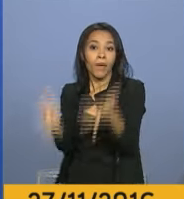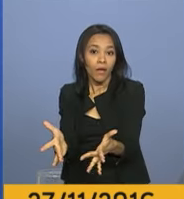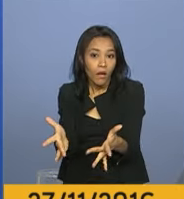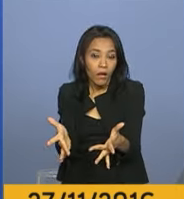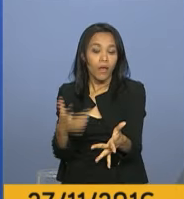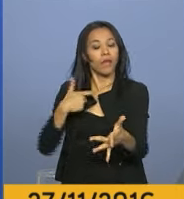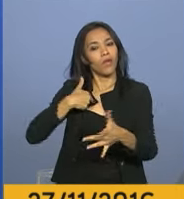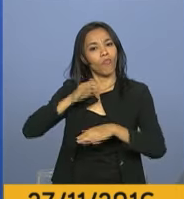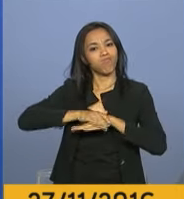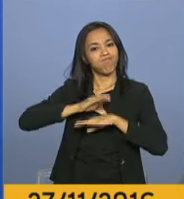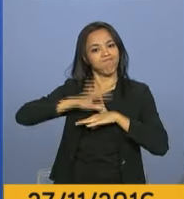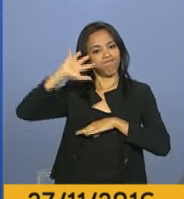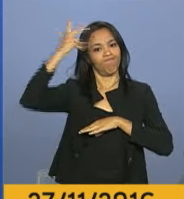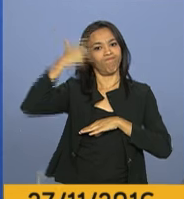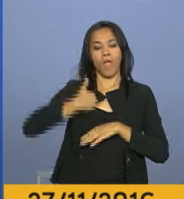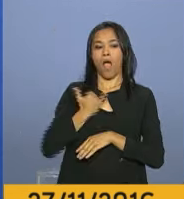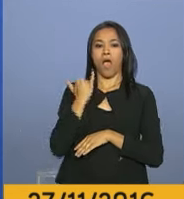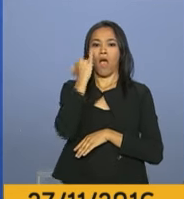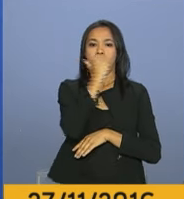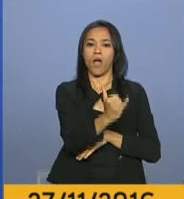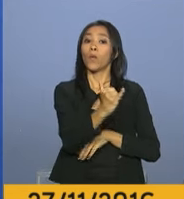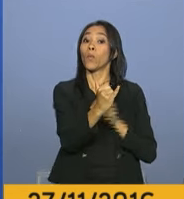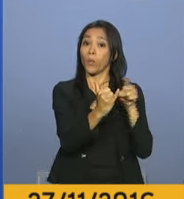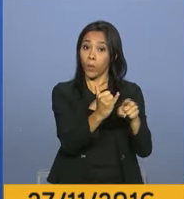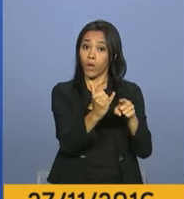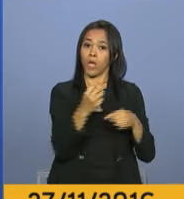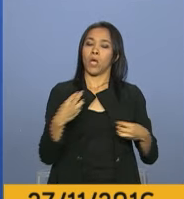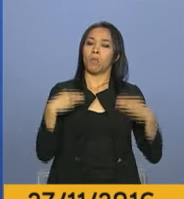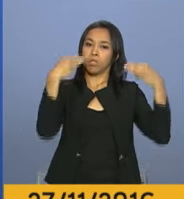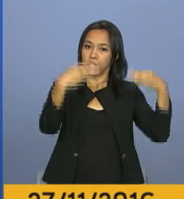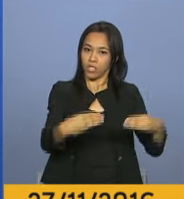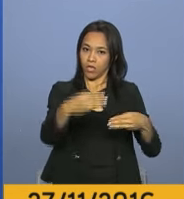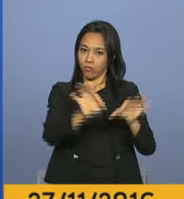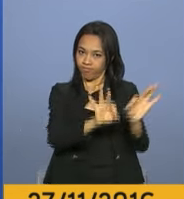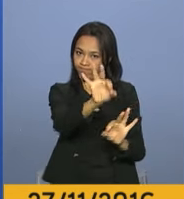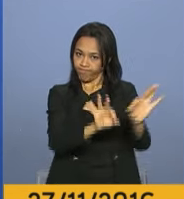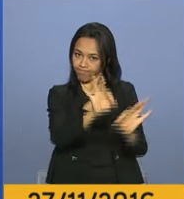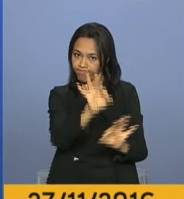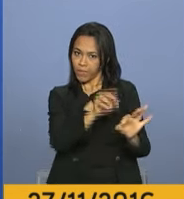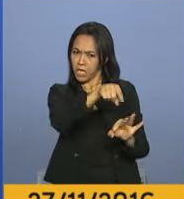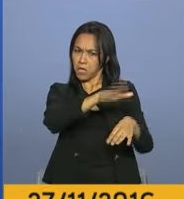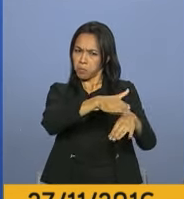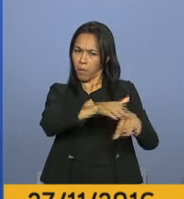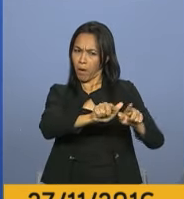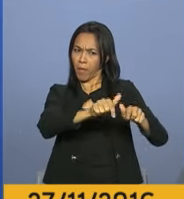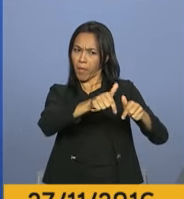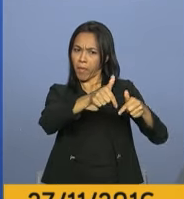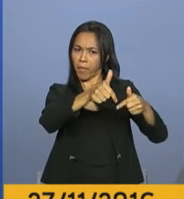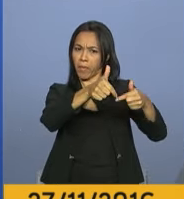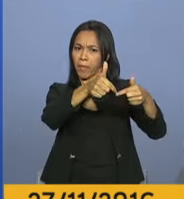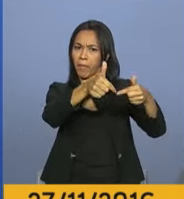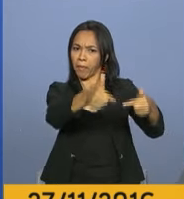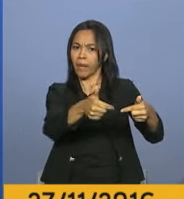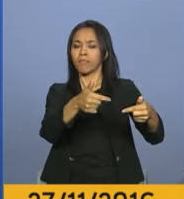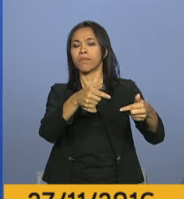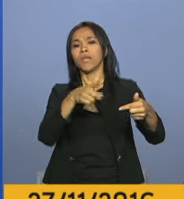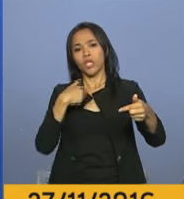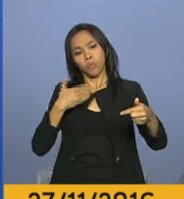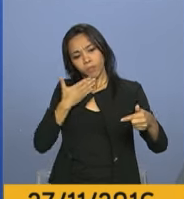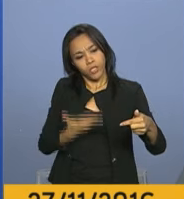determinei ao Ministério do Planejamento, que fez esse trabalho, que estas obras fossem